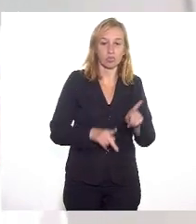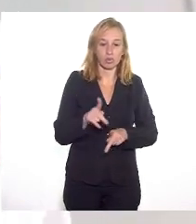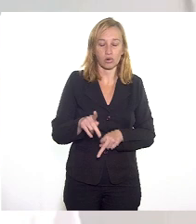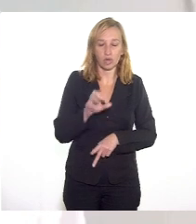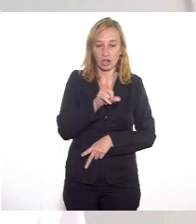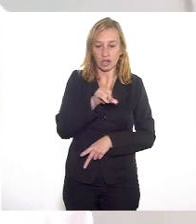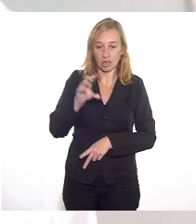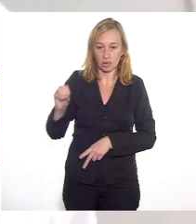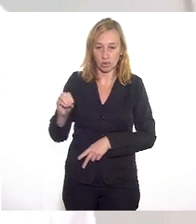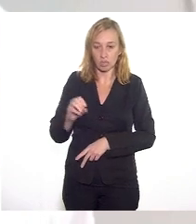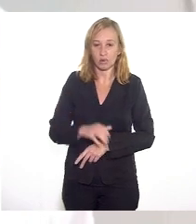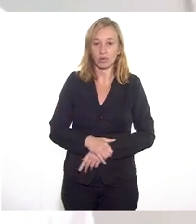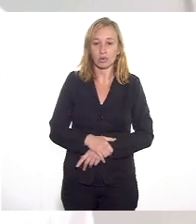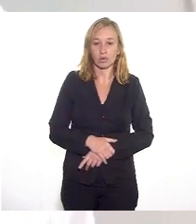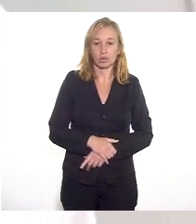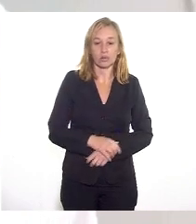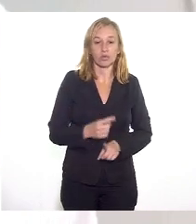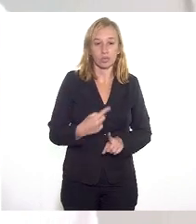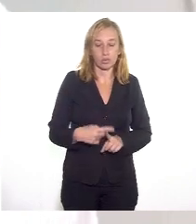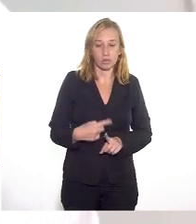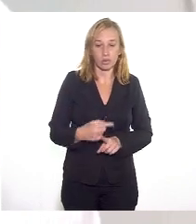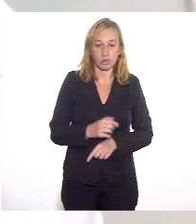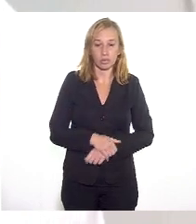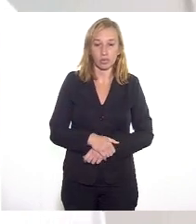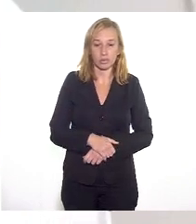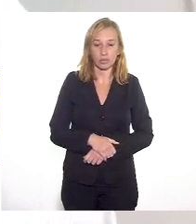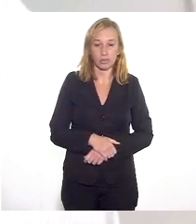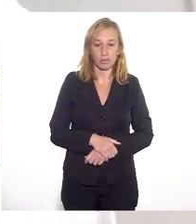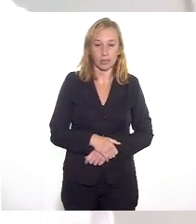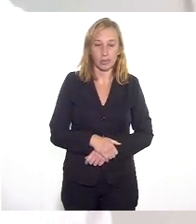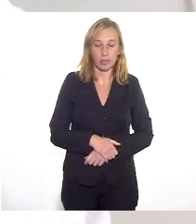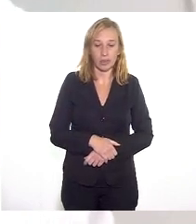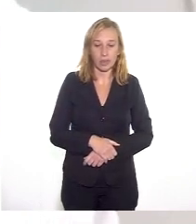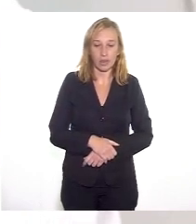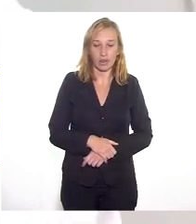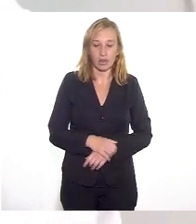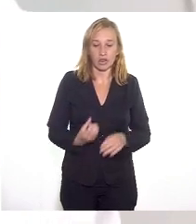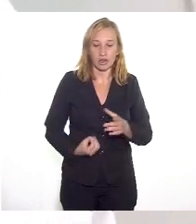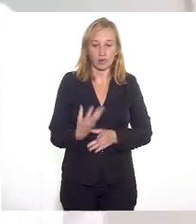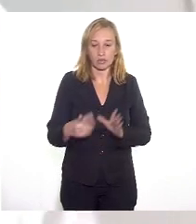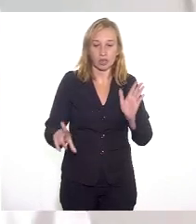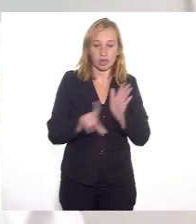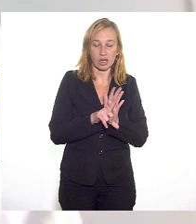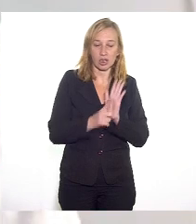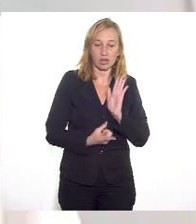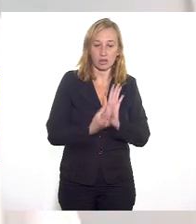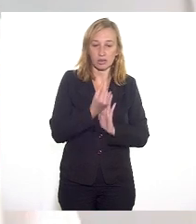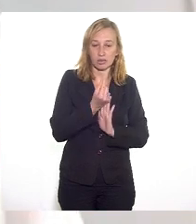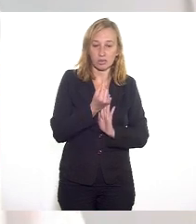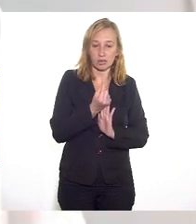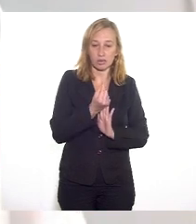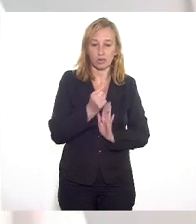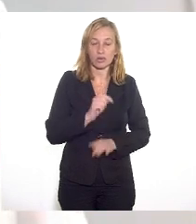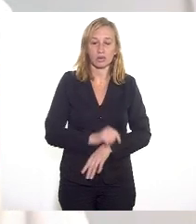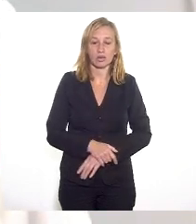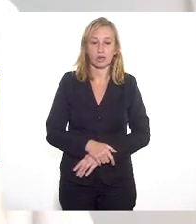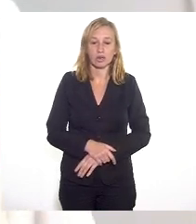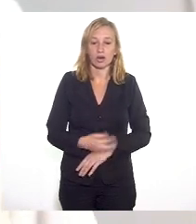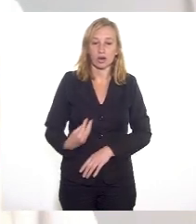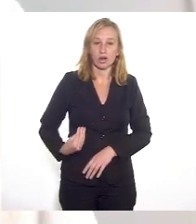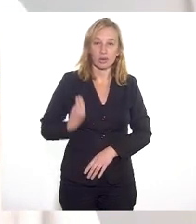LDO. Porque, embora falemos de uma lei de diretriz orçamentária que rege, né, a